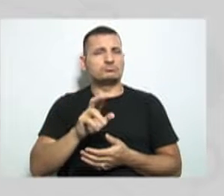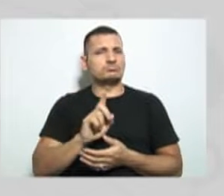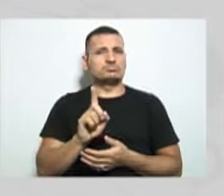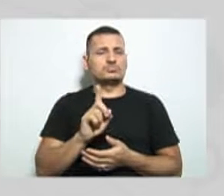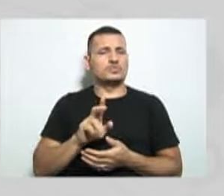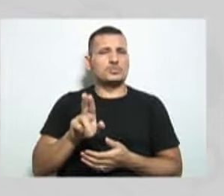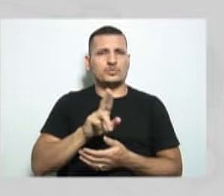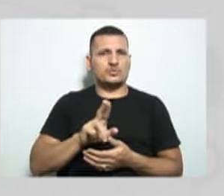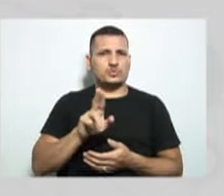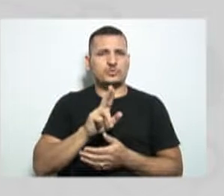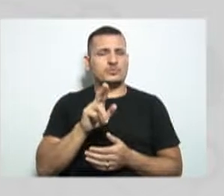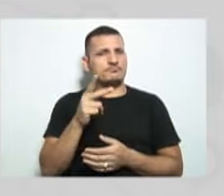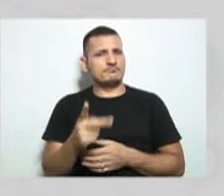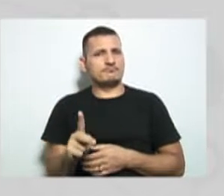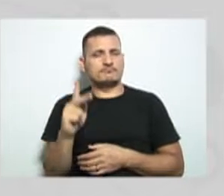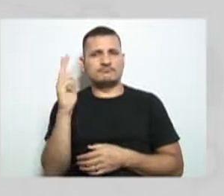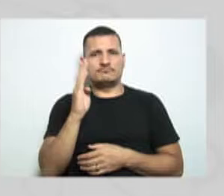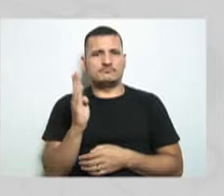no Brasil.